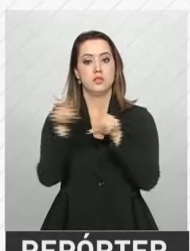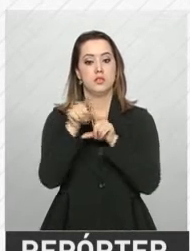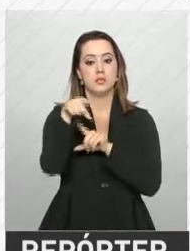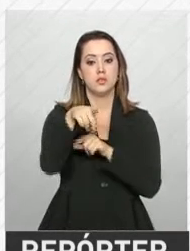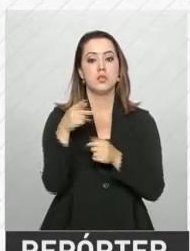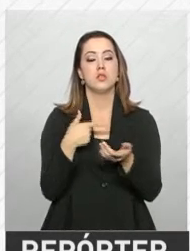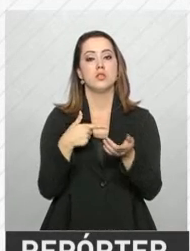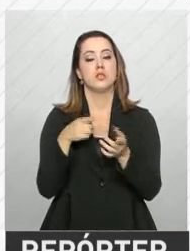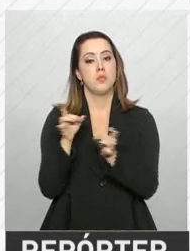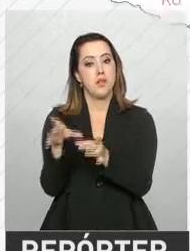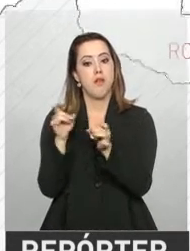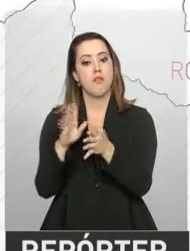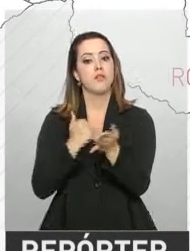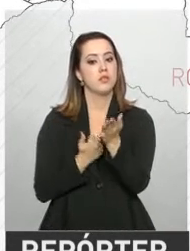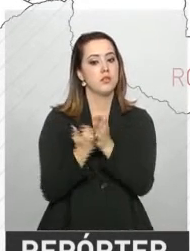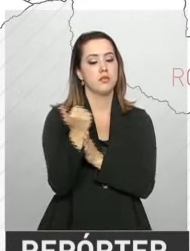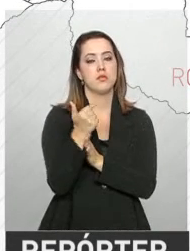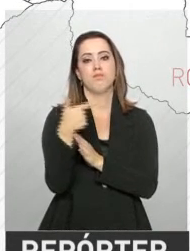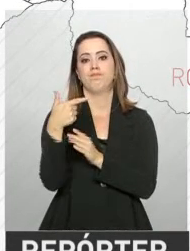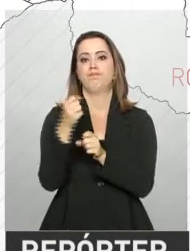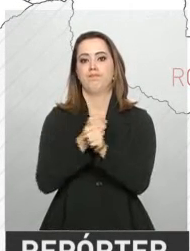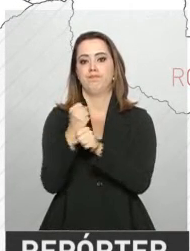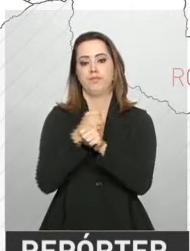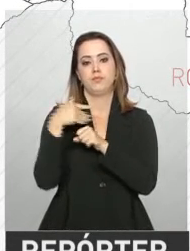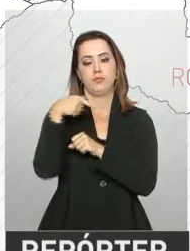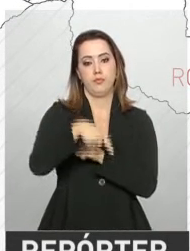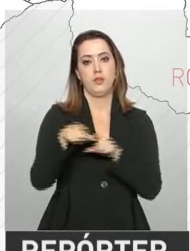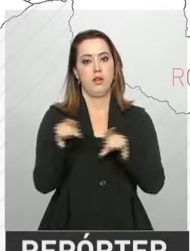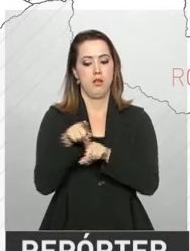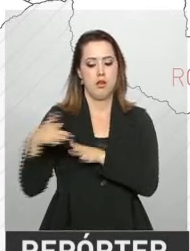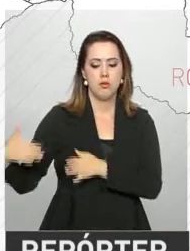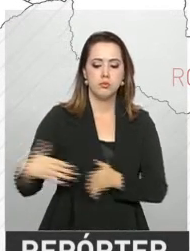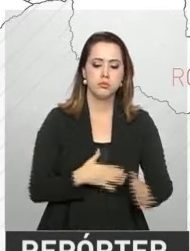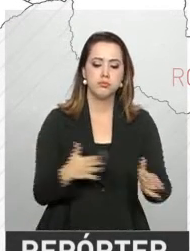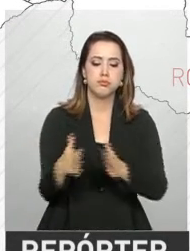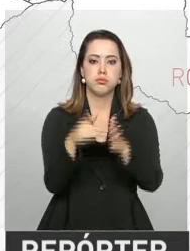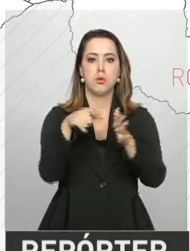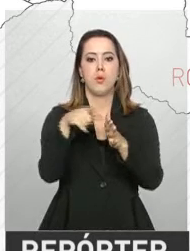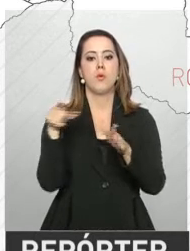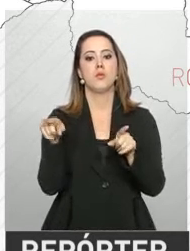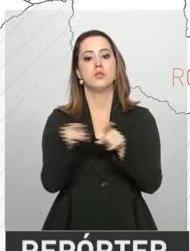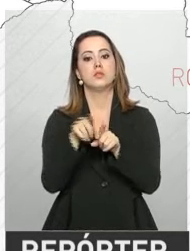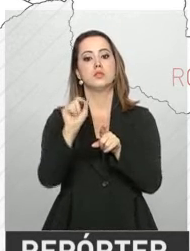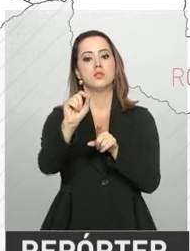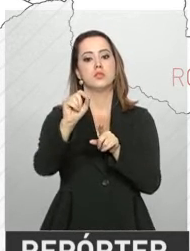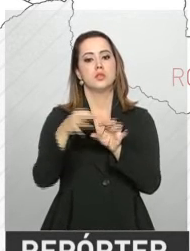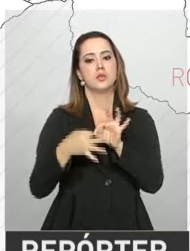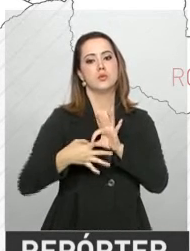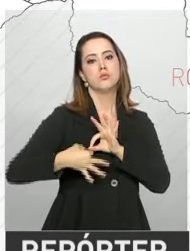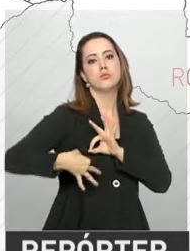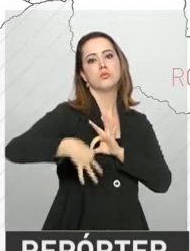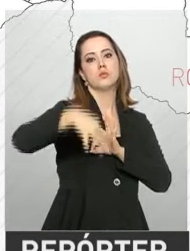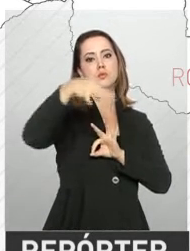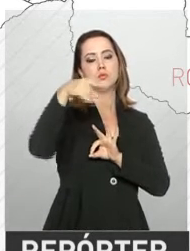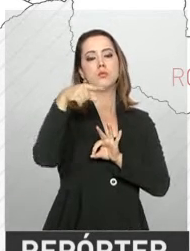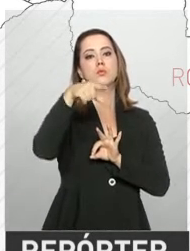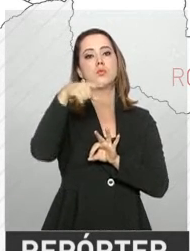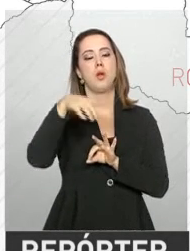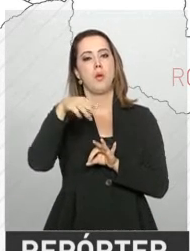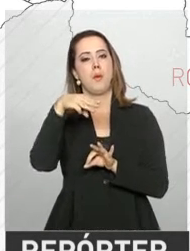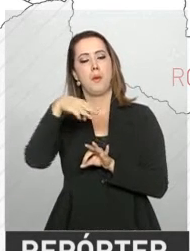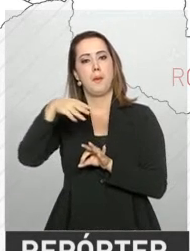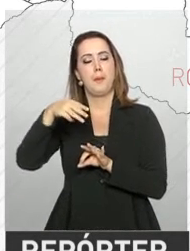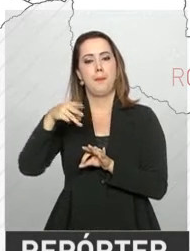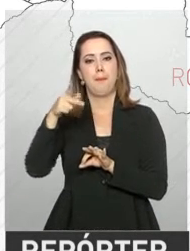para o começo de 2017. A ferrovia que liga Sinop, no Mato Grosso, a Miritituba, no Pará, conhecida